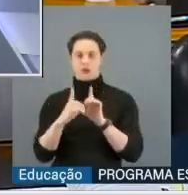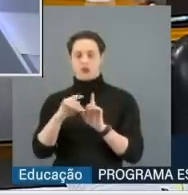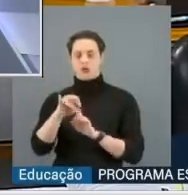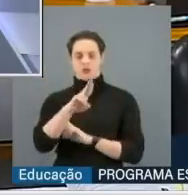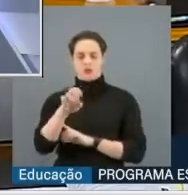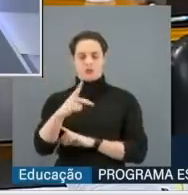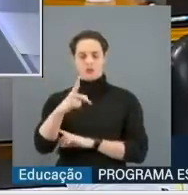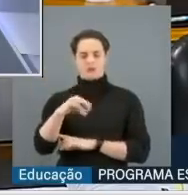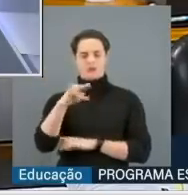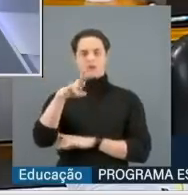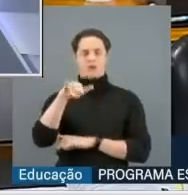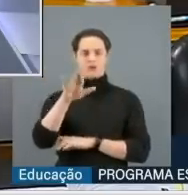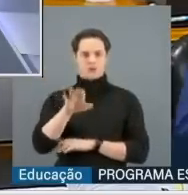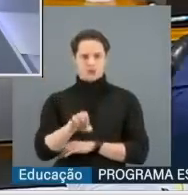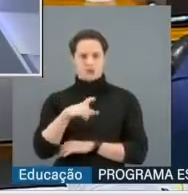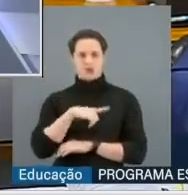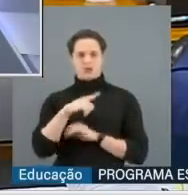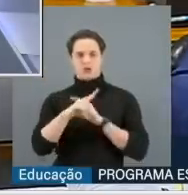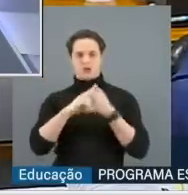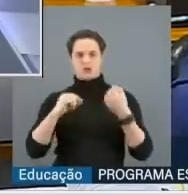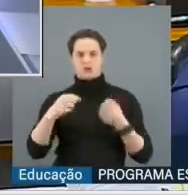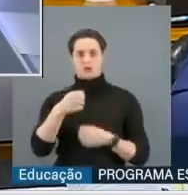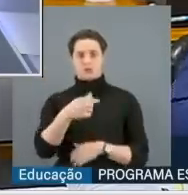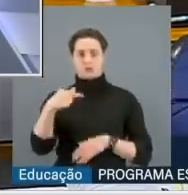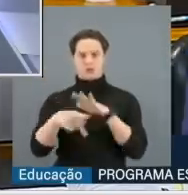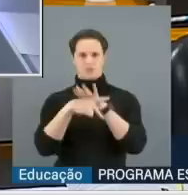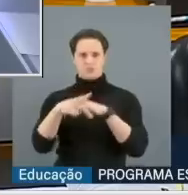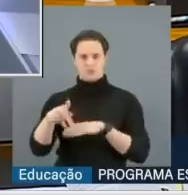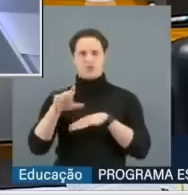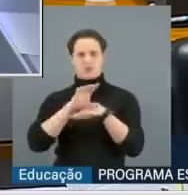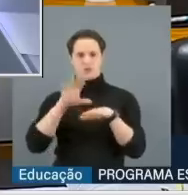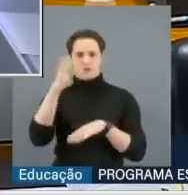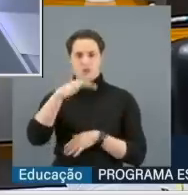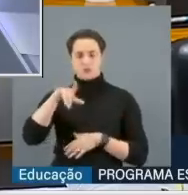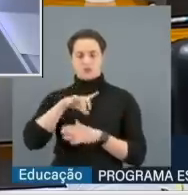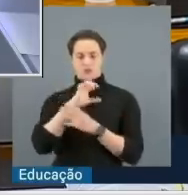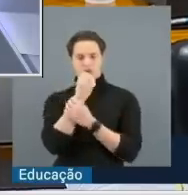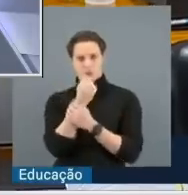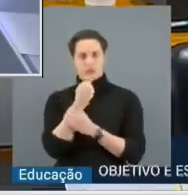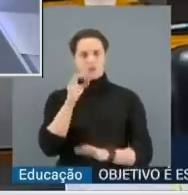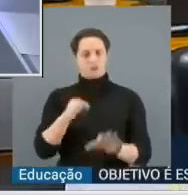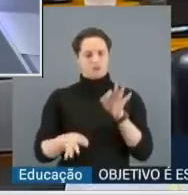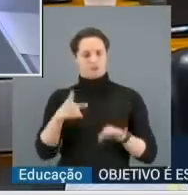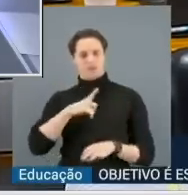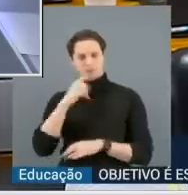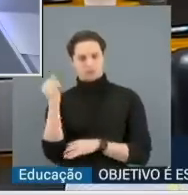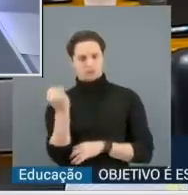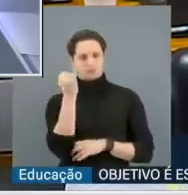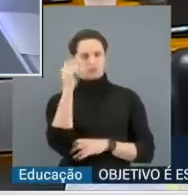contra o interrogado, ela cometeu esse crime que está no artigo 15, parágrafo